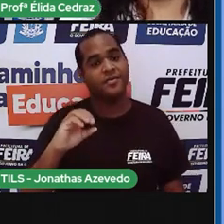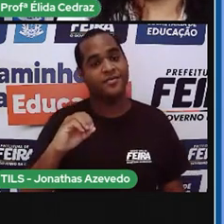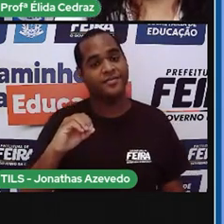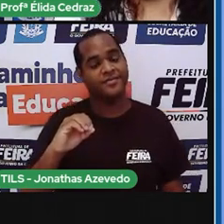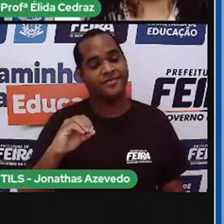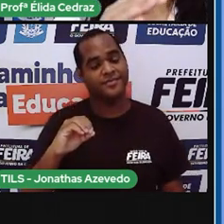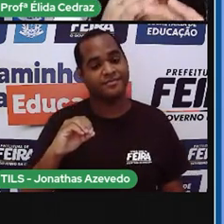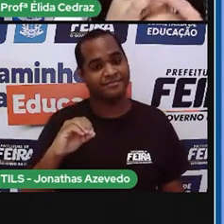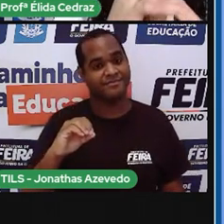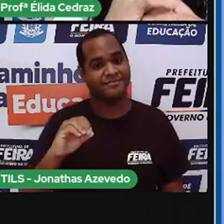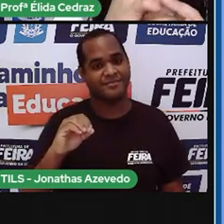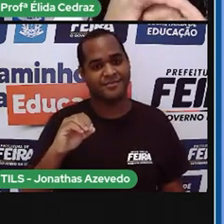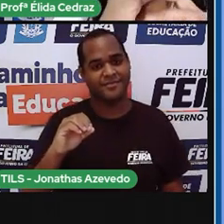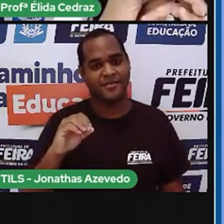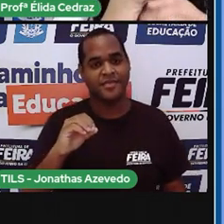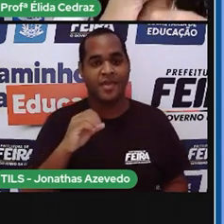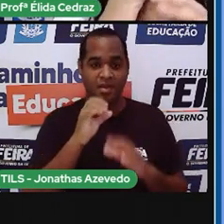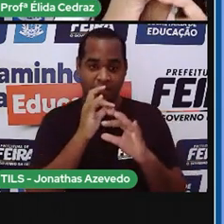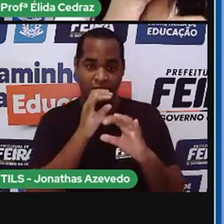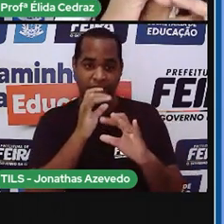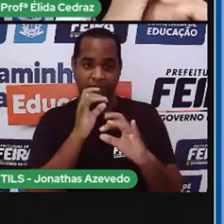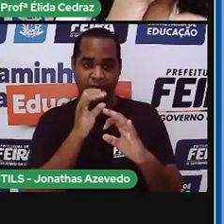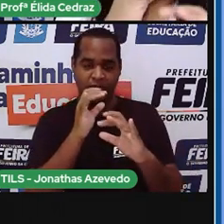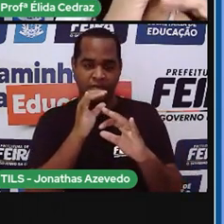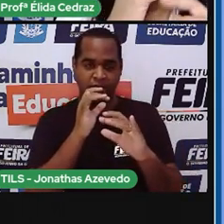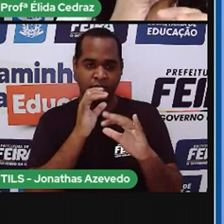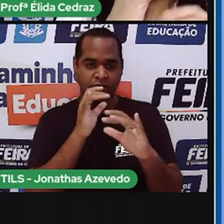e o Pizzaria Itú